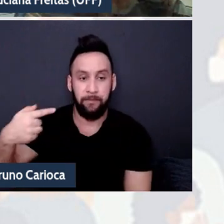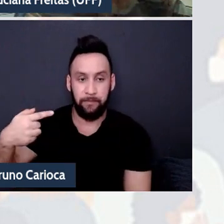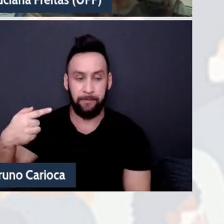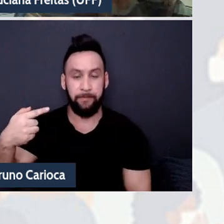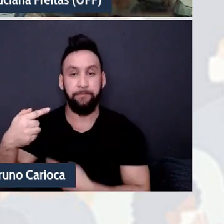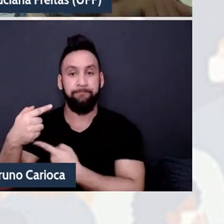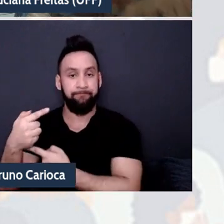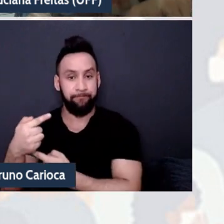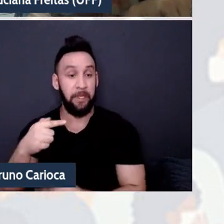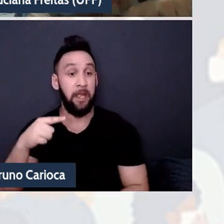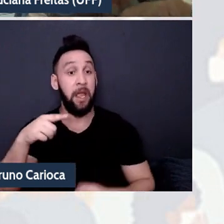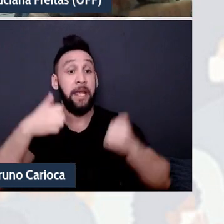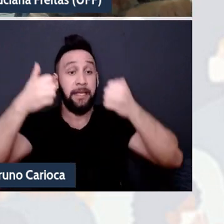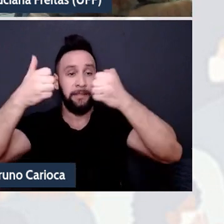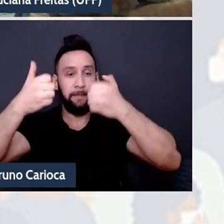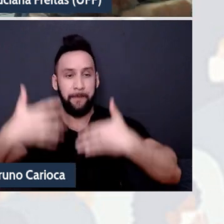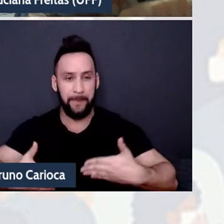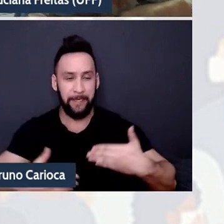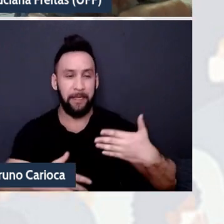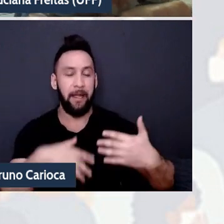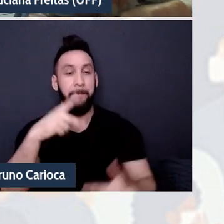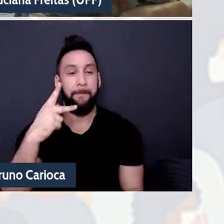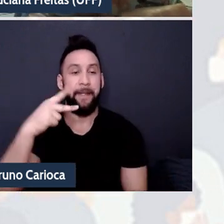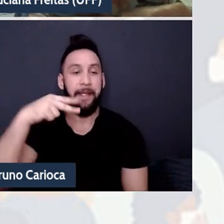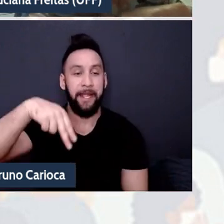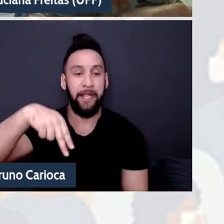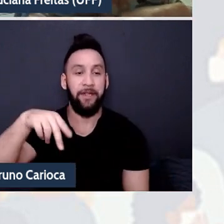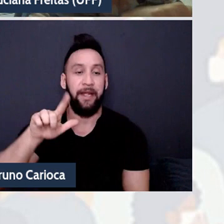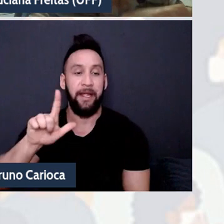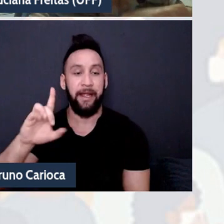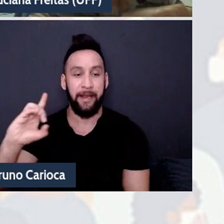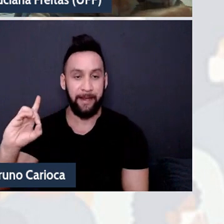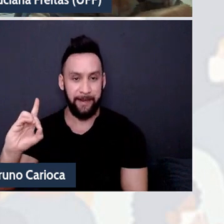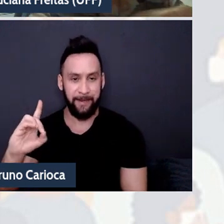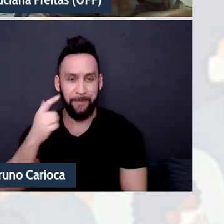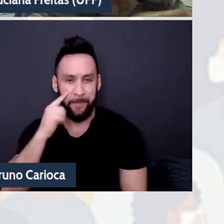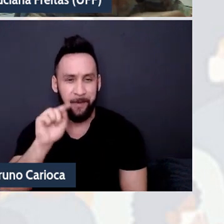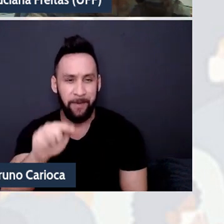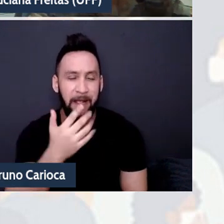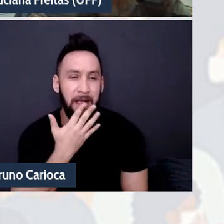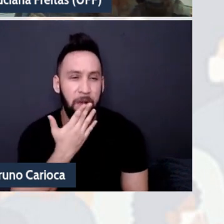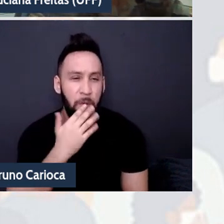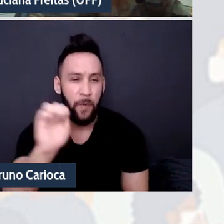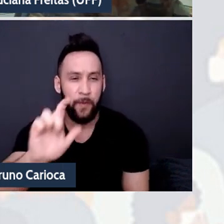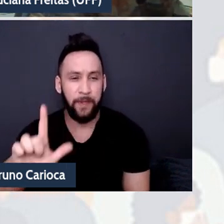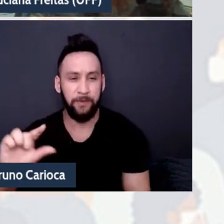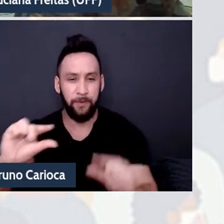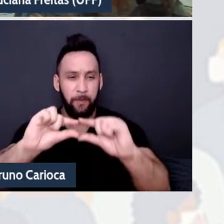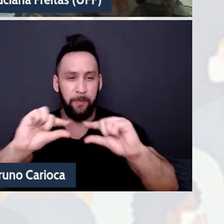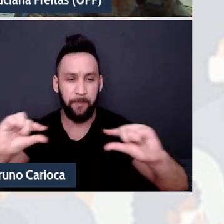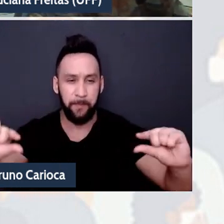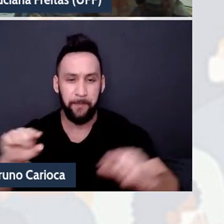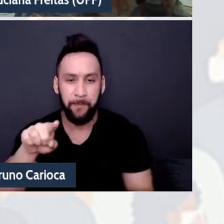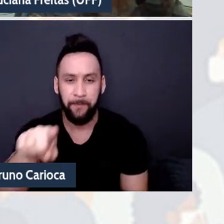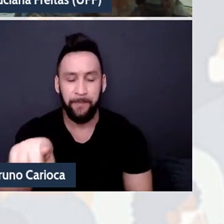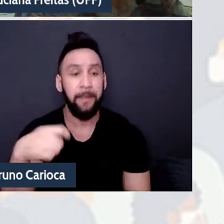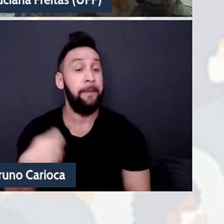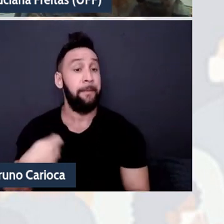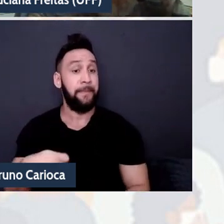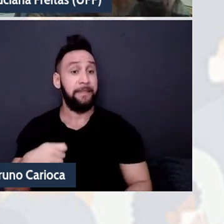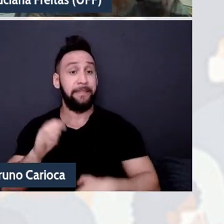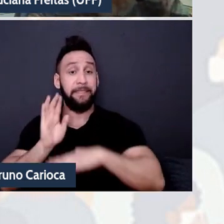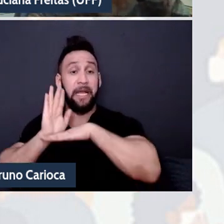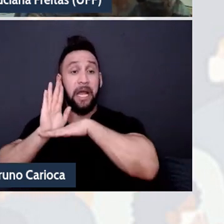sobre o PNLD e que diz isso lá naquele item que está em destaque, né? Apoiar a implementação da Base Nacional Comum